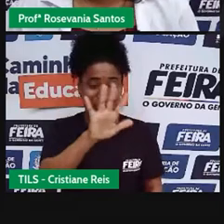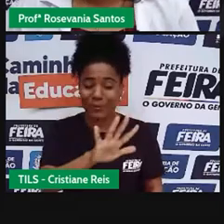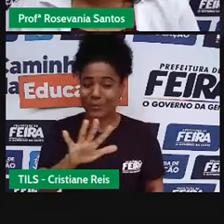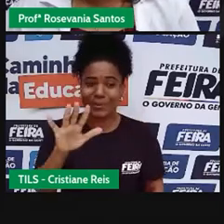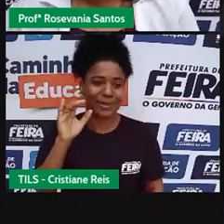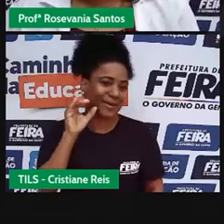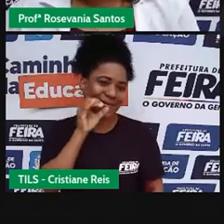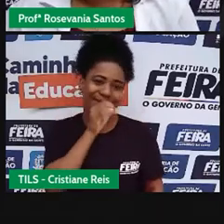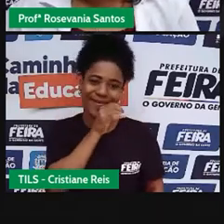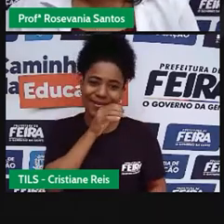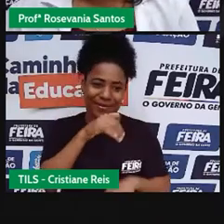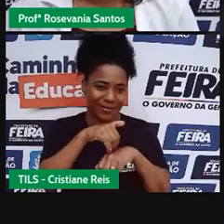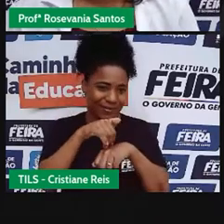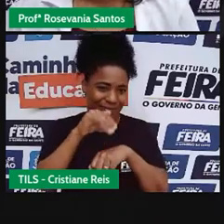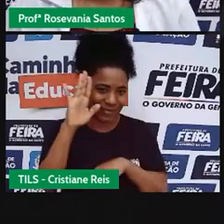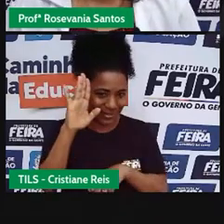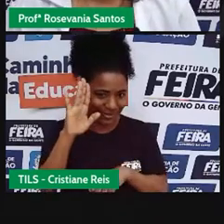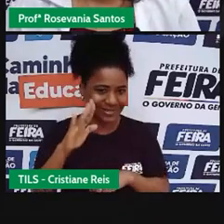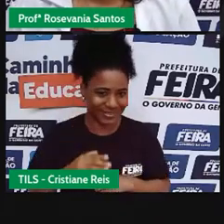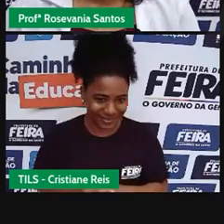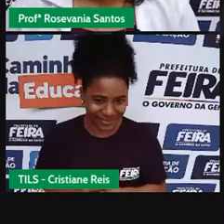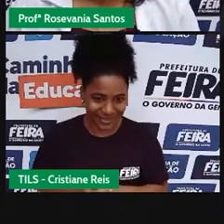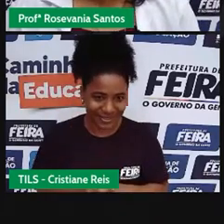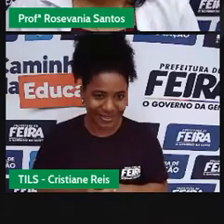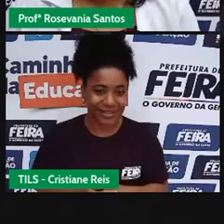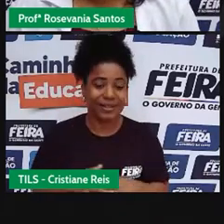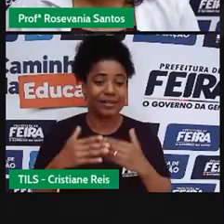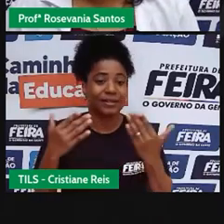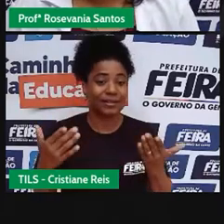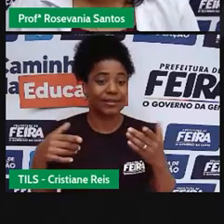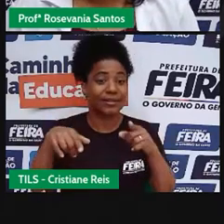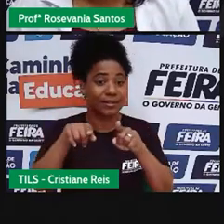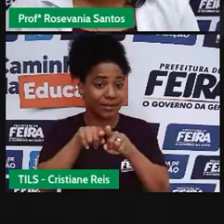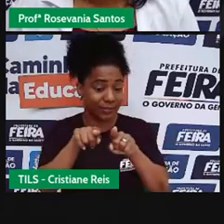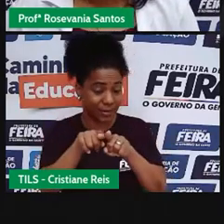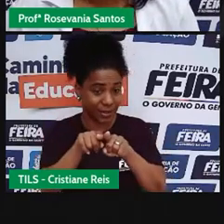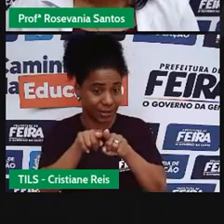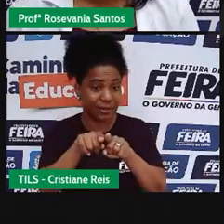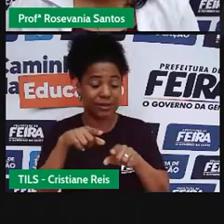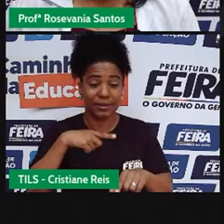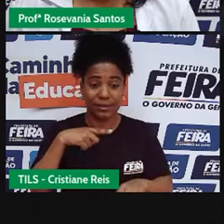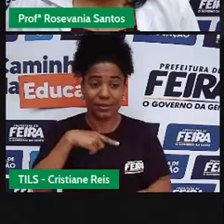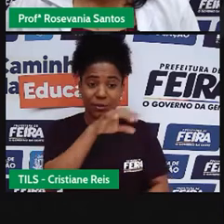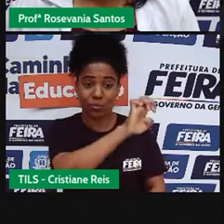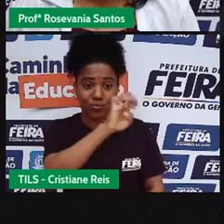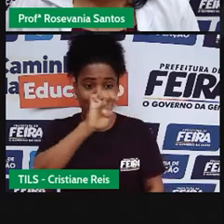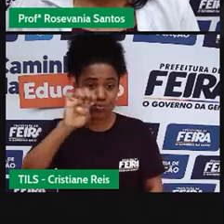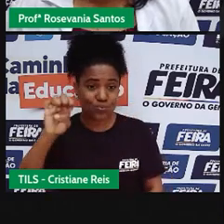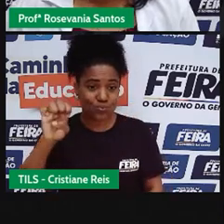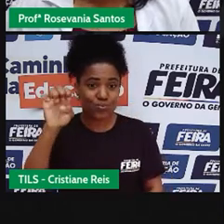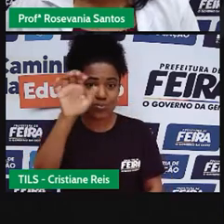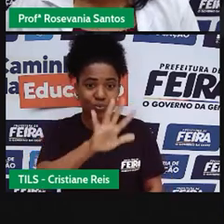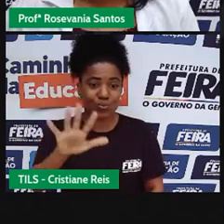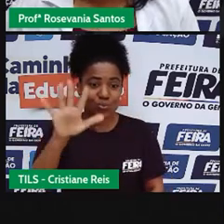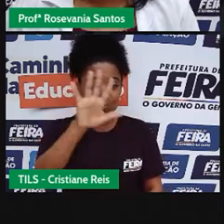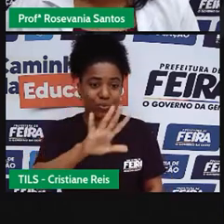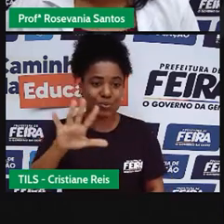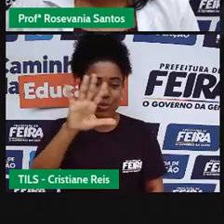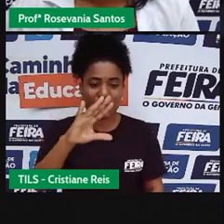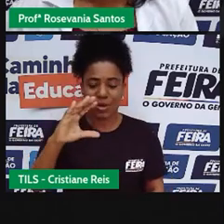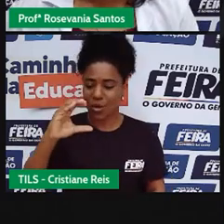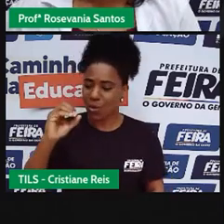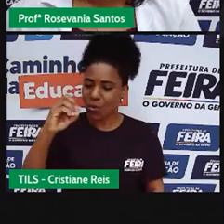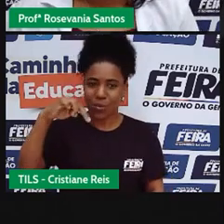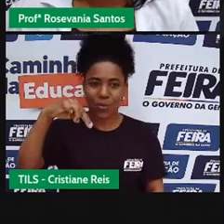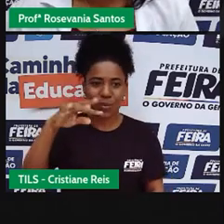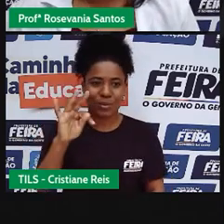ar equatorial, ou seja, está próximo, né, continental, porque essa parte aqui, né, ela faz parte do restante, né, do continente